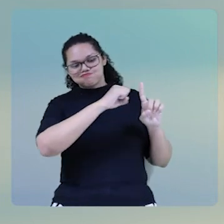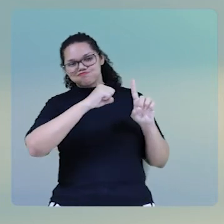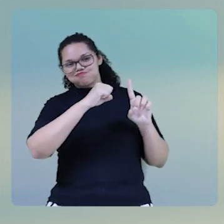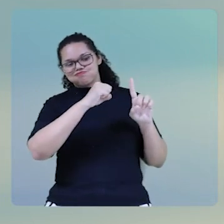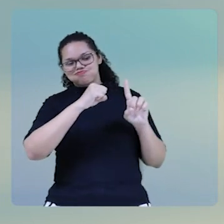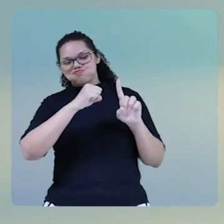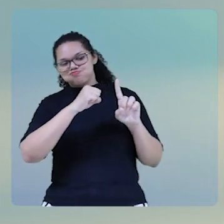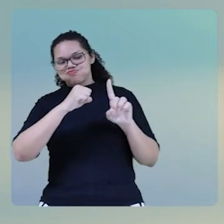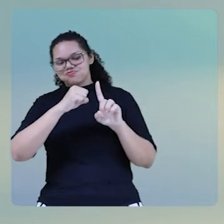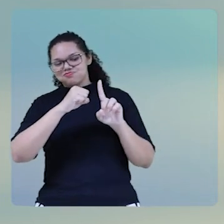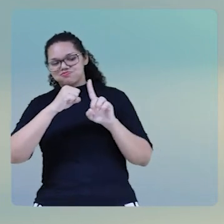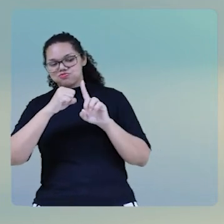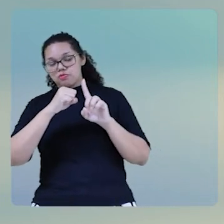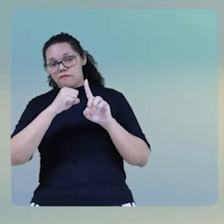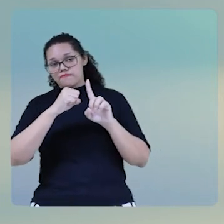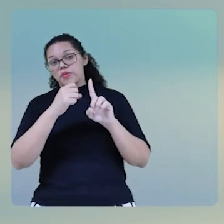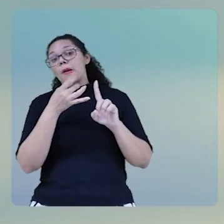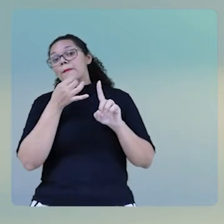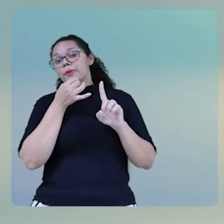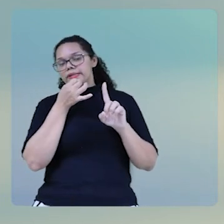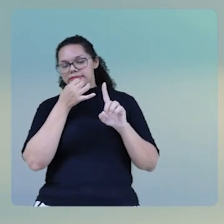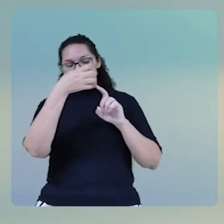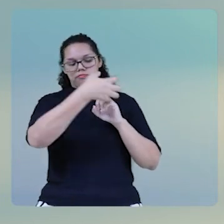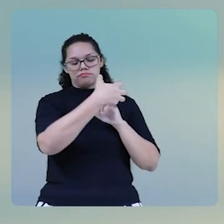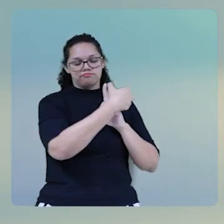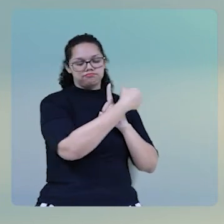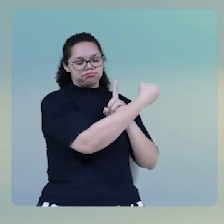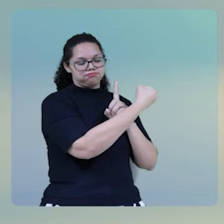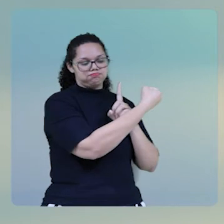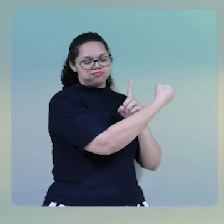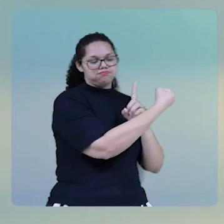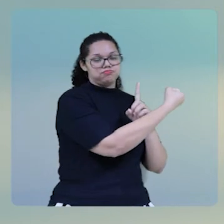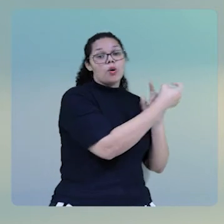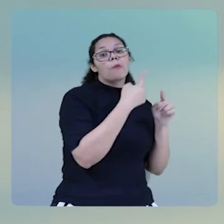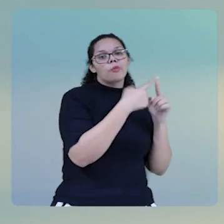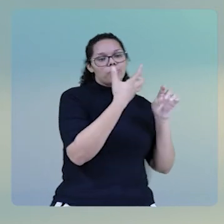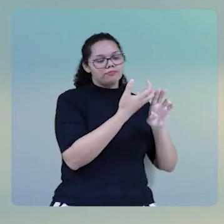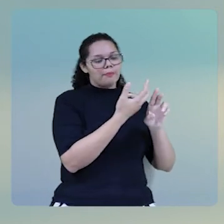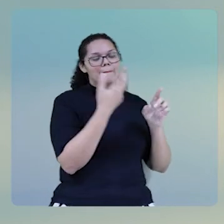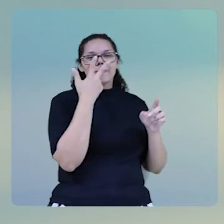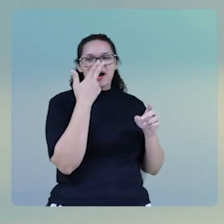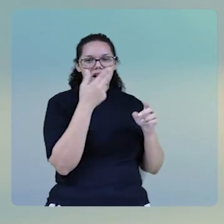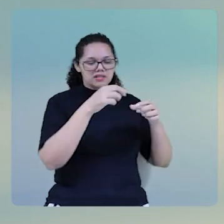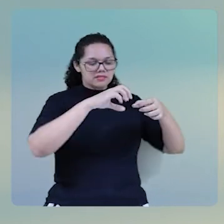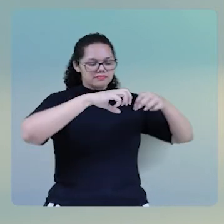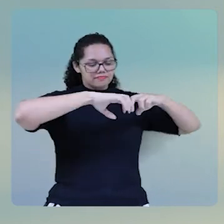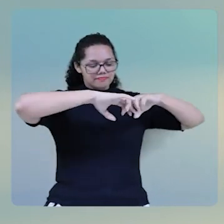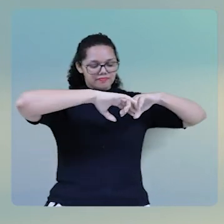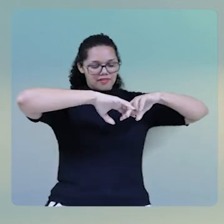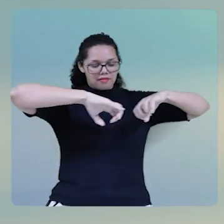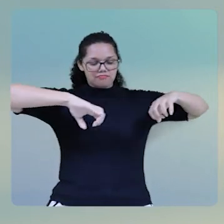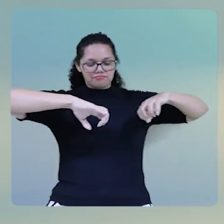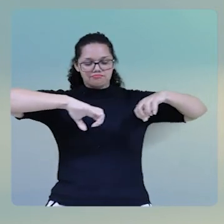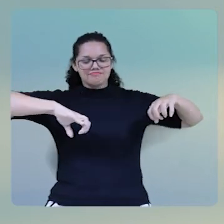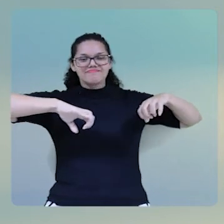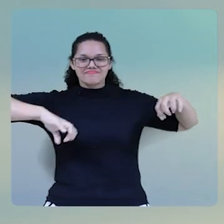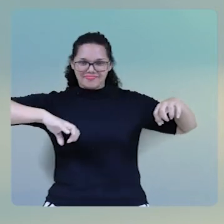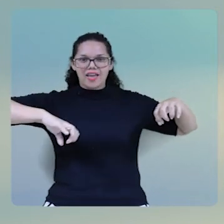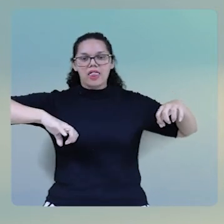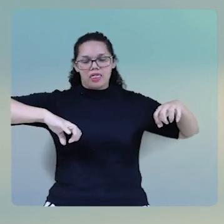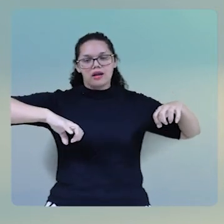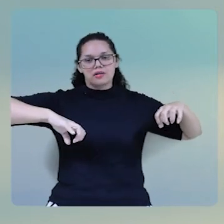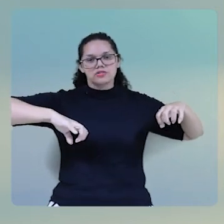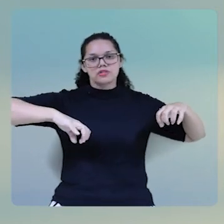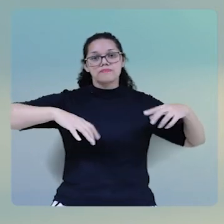o condutor para trás, porque à medida que ela estica, a força está puxando. Então, quanto equivale essa força elástica? A